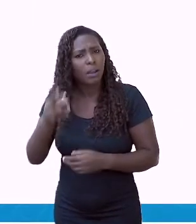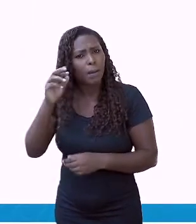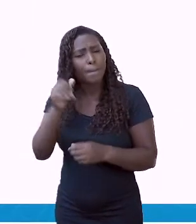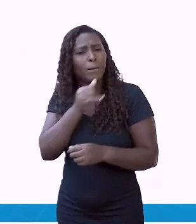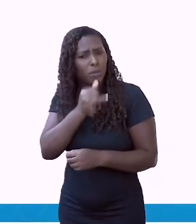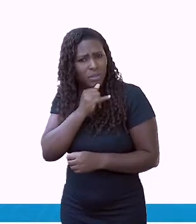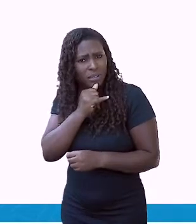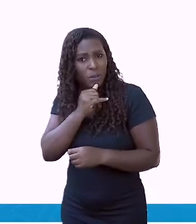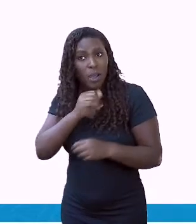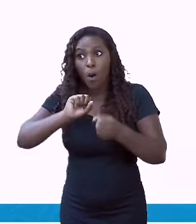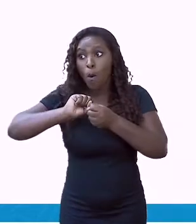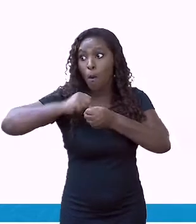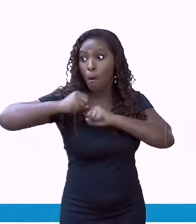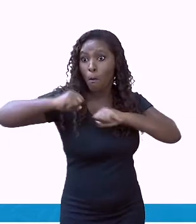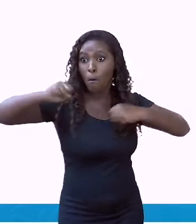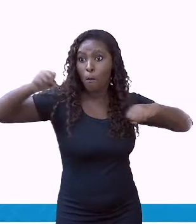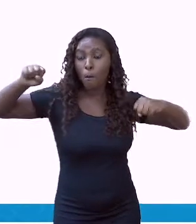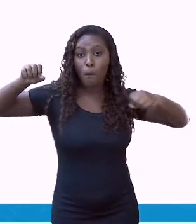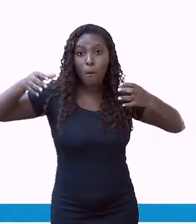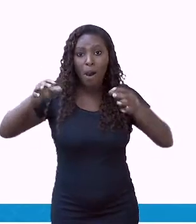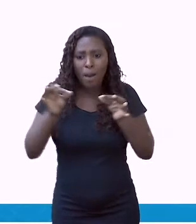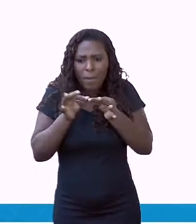Cadê a Rússia nesse mapa?